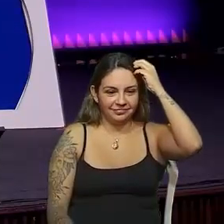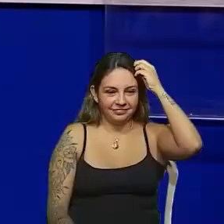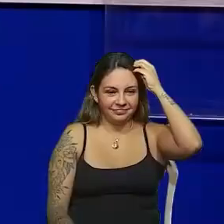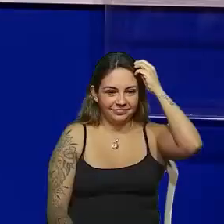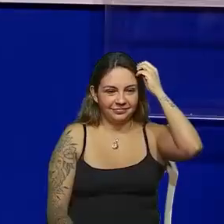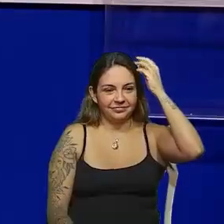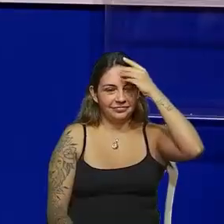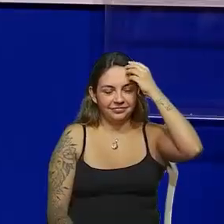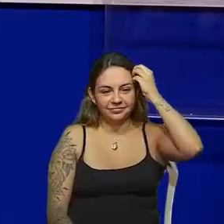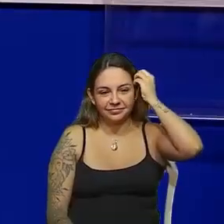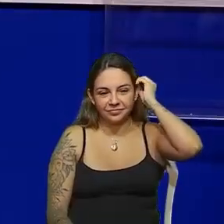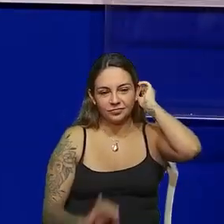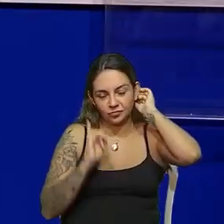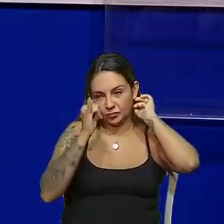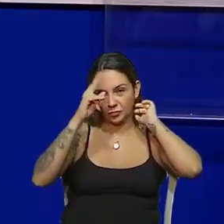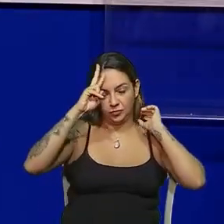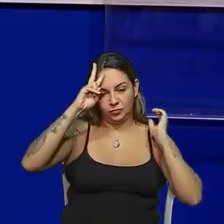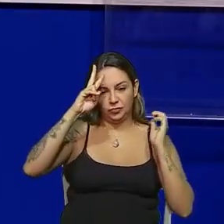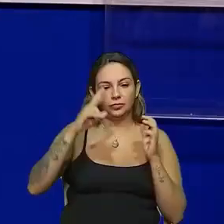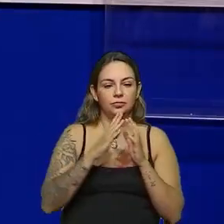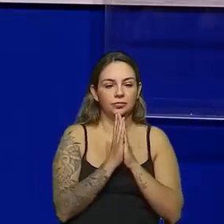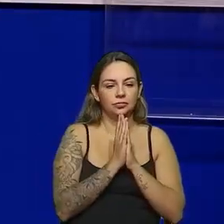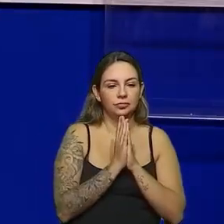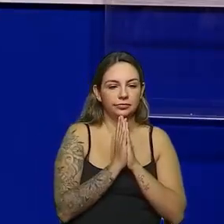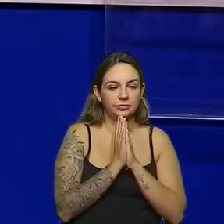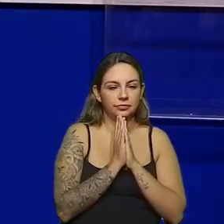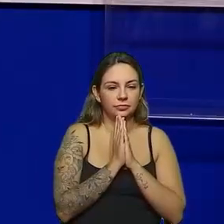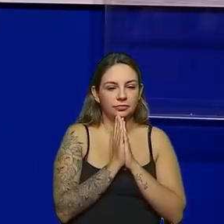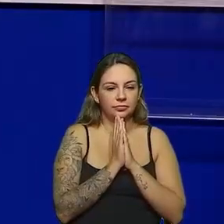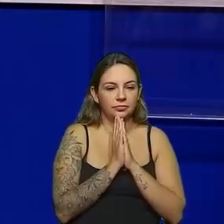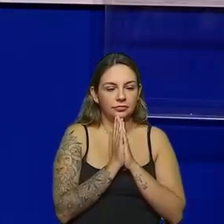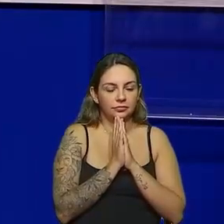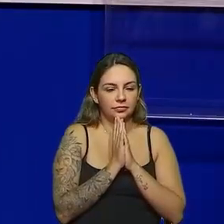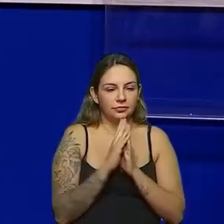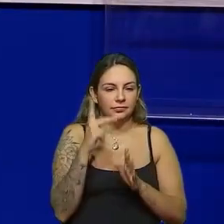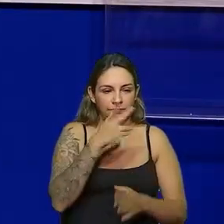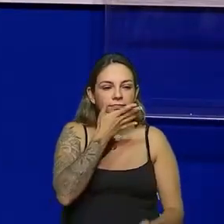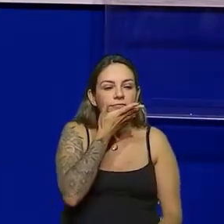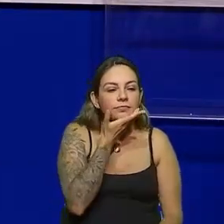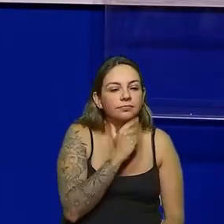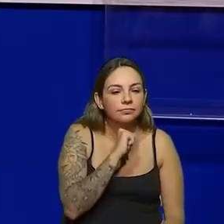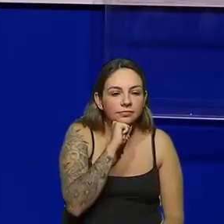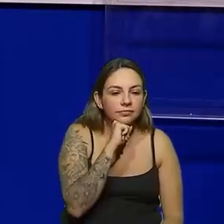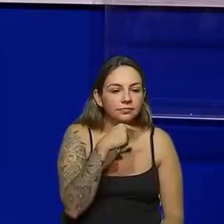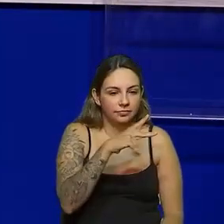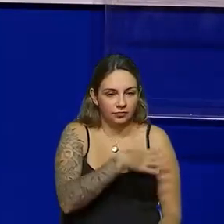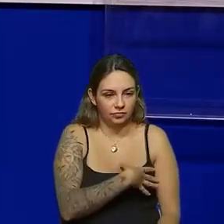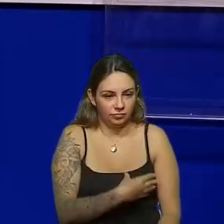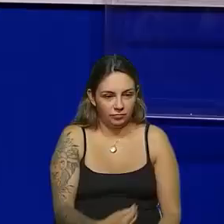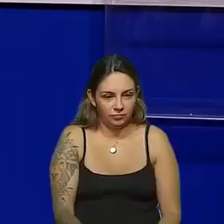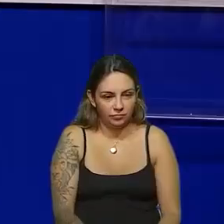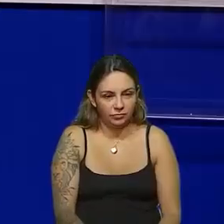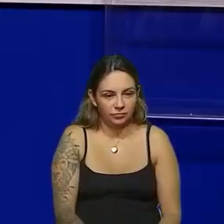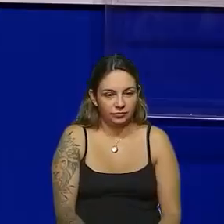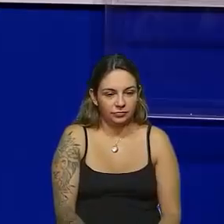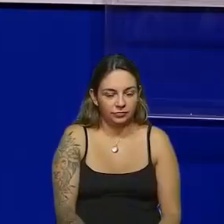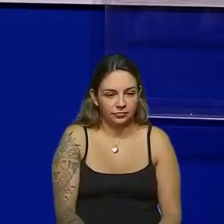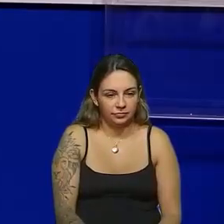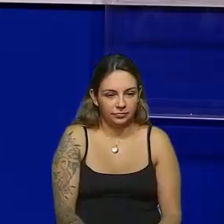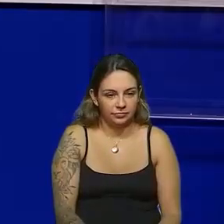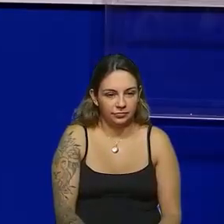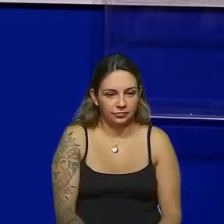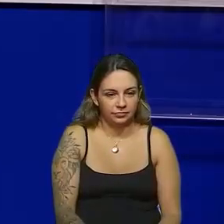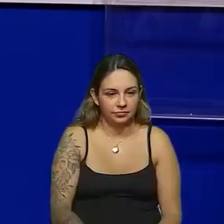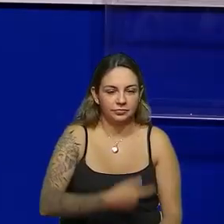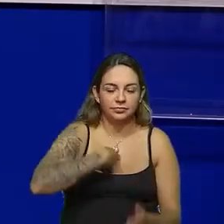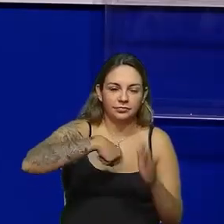vou contar uma história que tem a ver com teu pai e com tua filha. Porque, assim, a